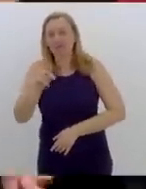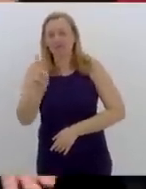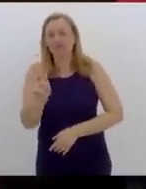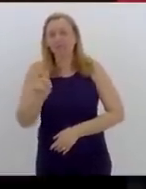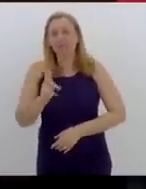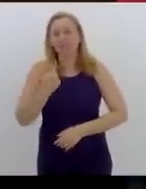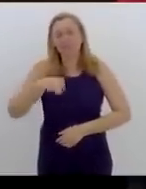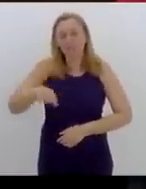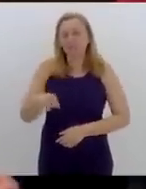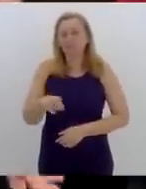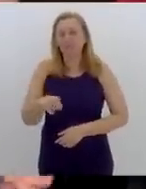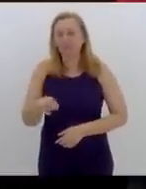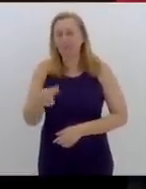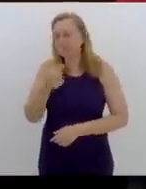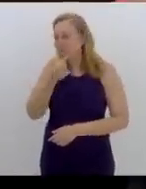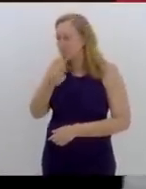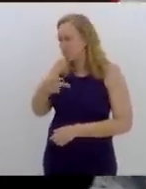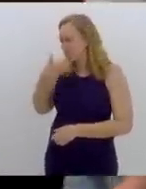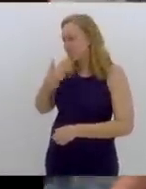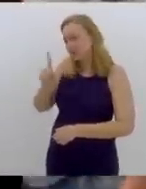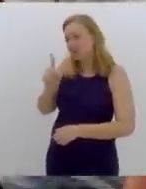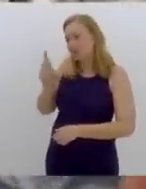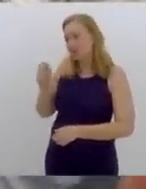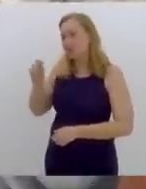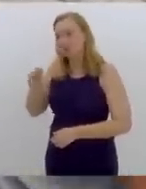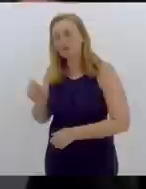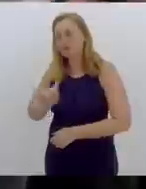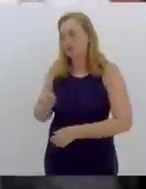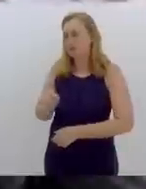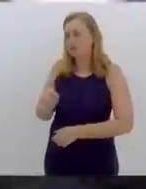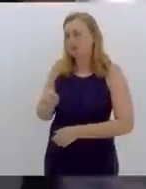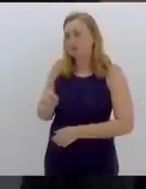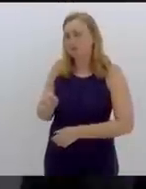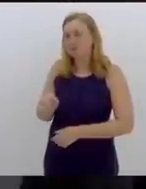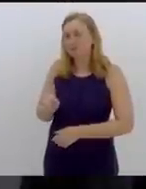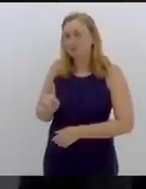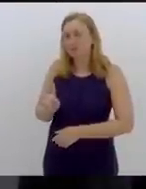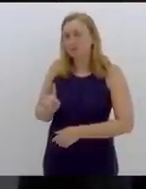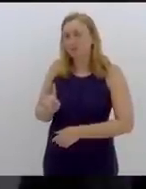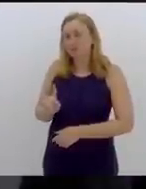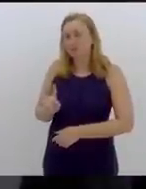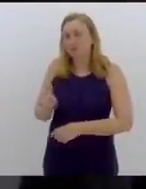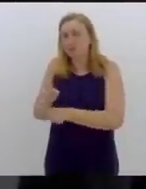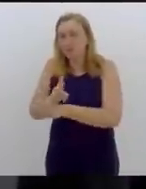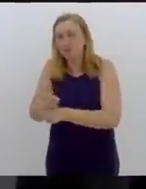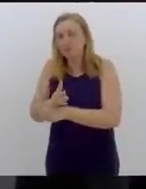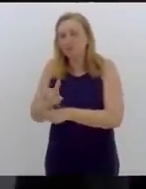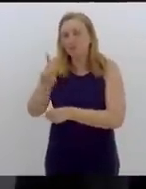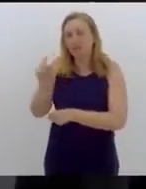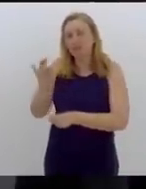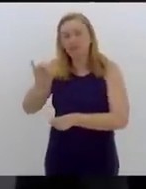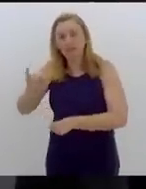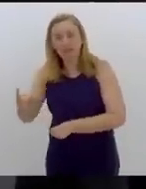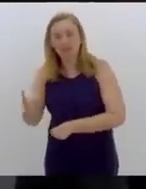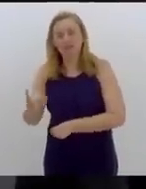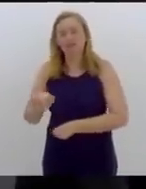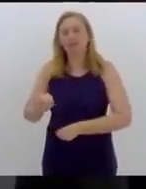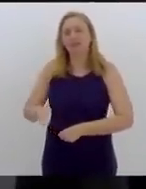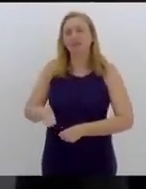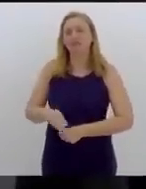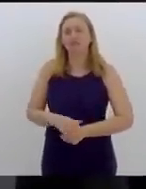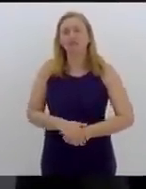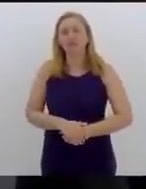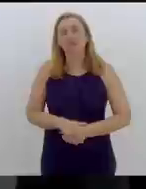aí um garoto falou assim chorou Não faça isso não faça isso procuro Valentim procure